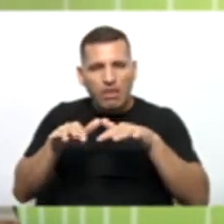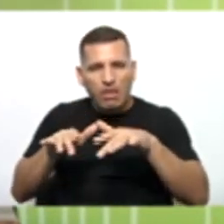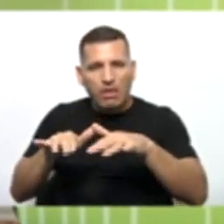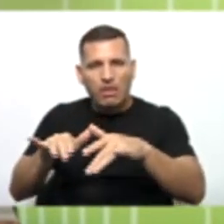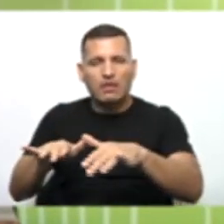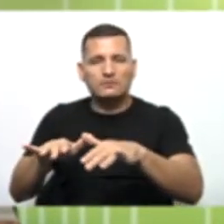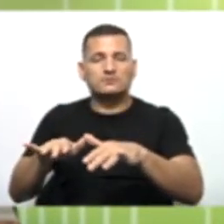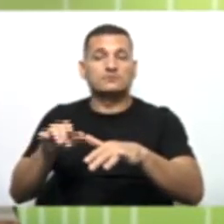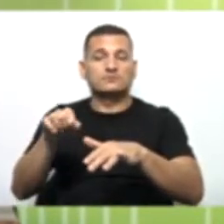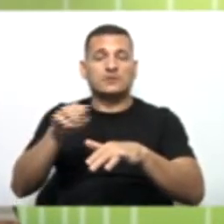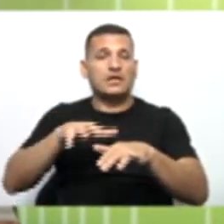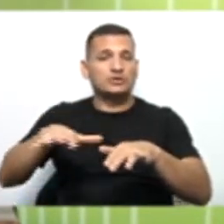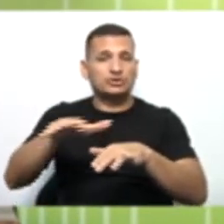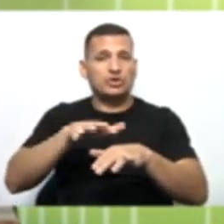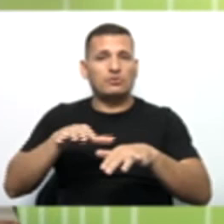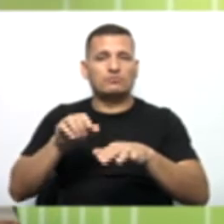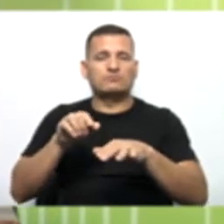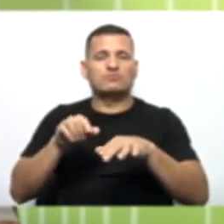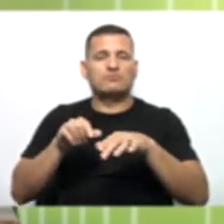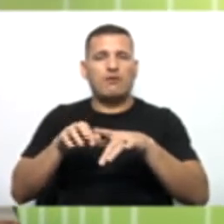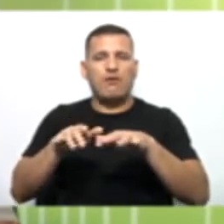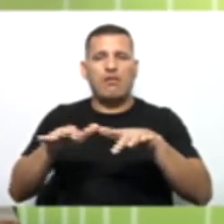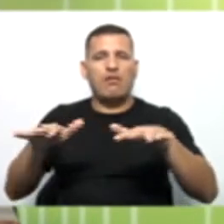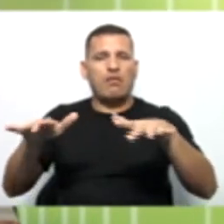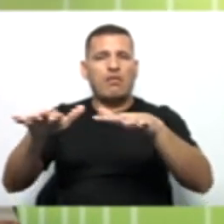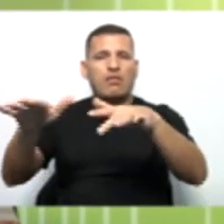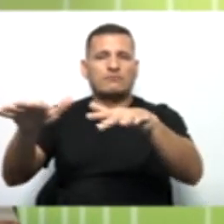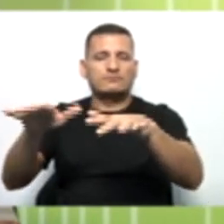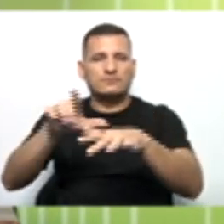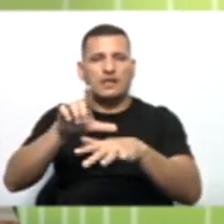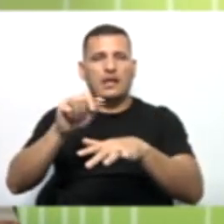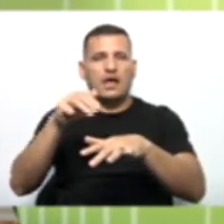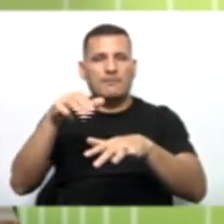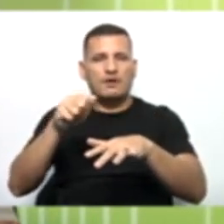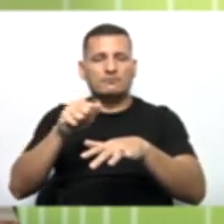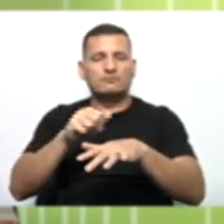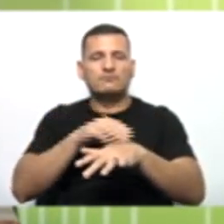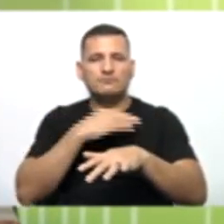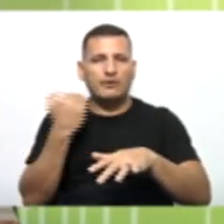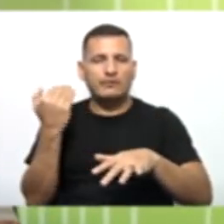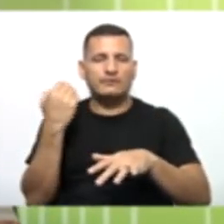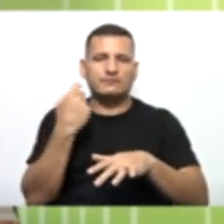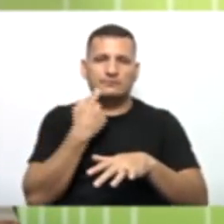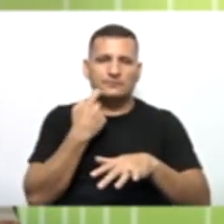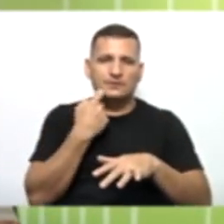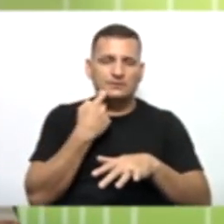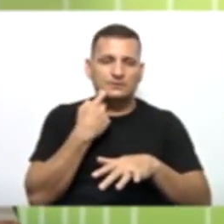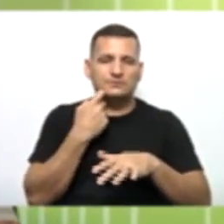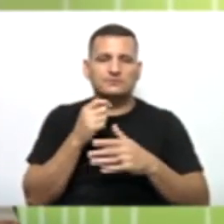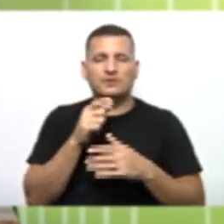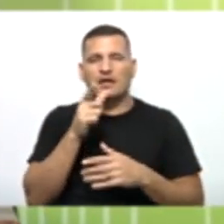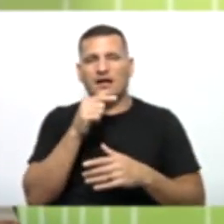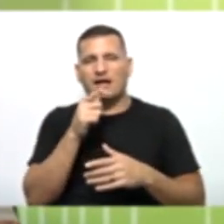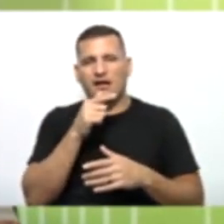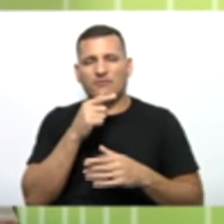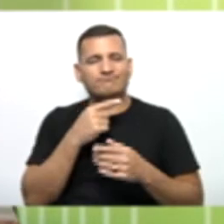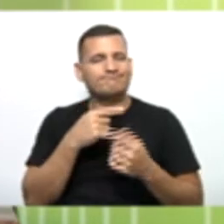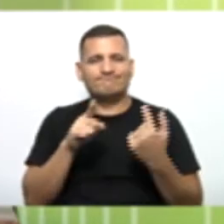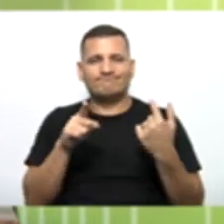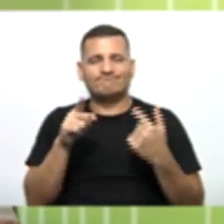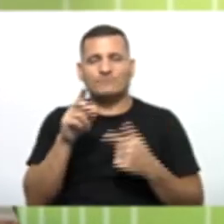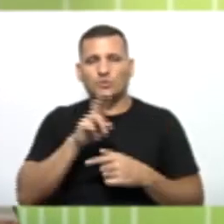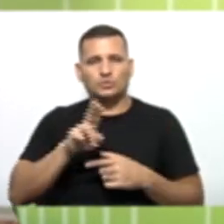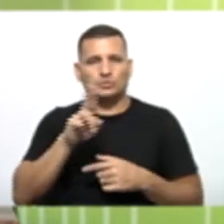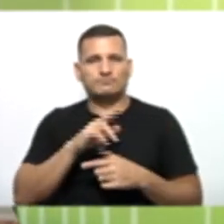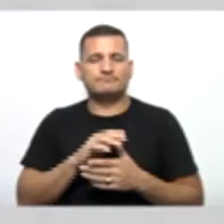toda aquela região ficou coberta de uma camada de lama. Todos os peixes morreram naqueles rios, a água ficou imprópria para consumo.